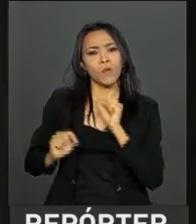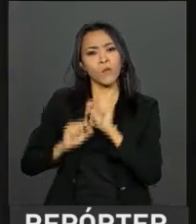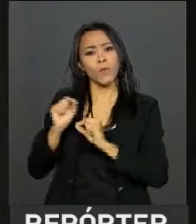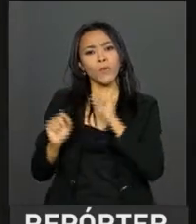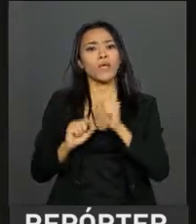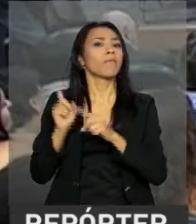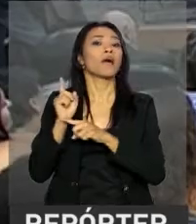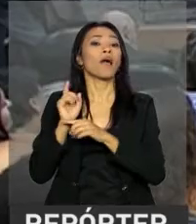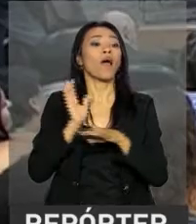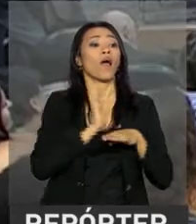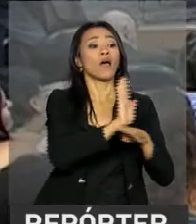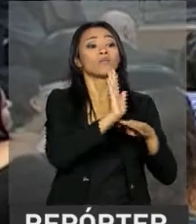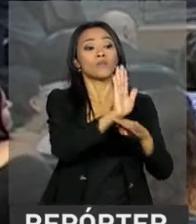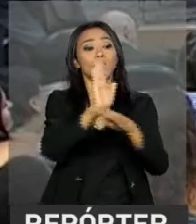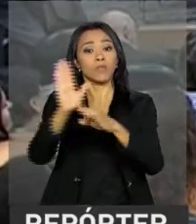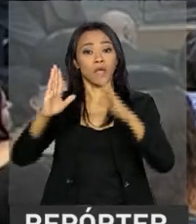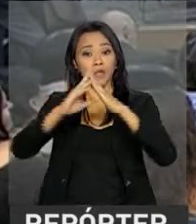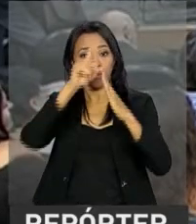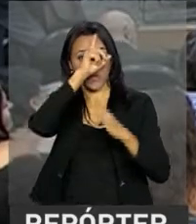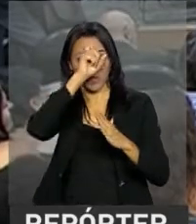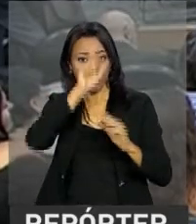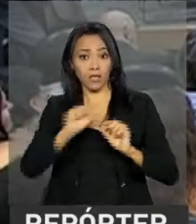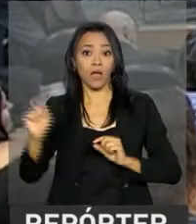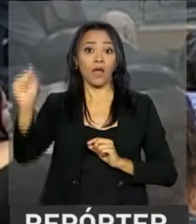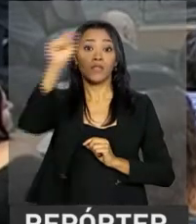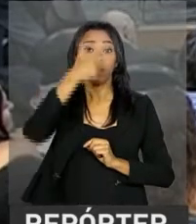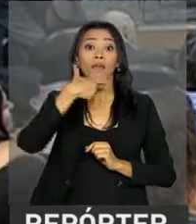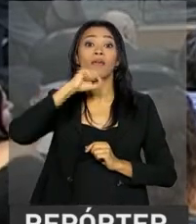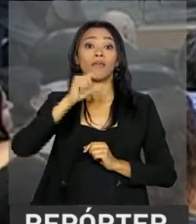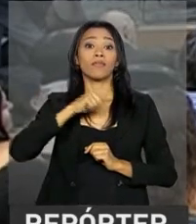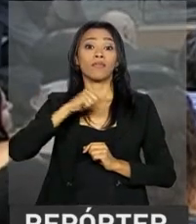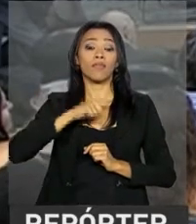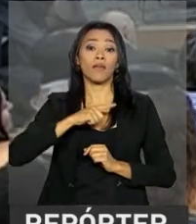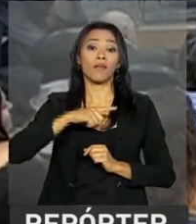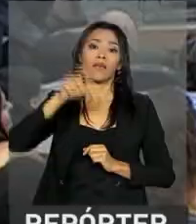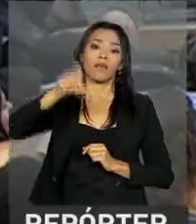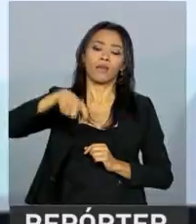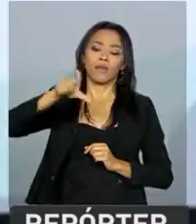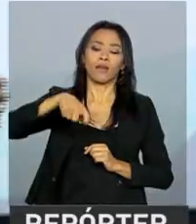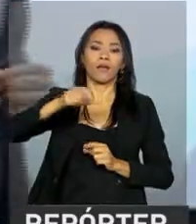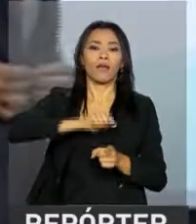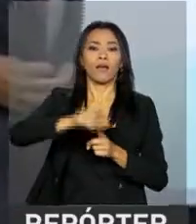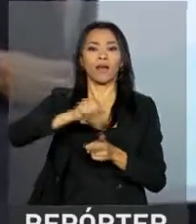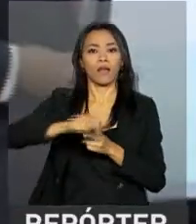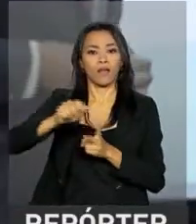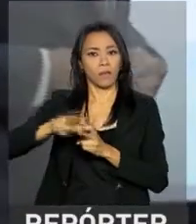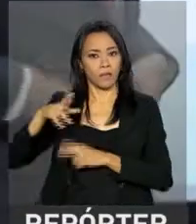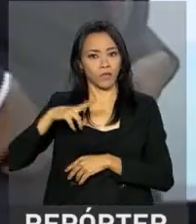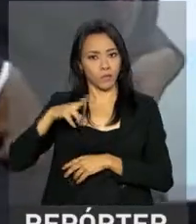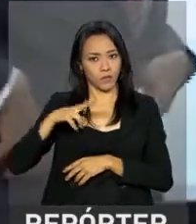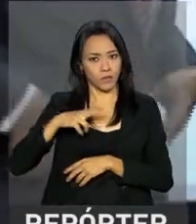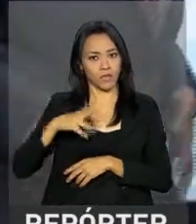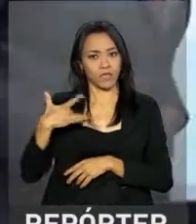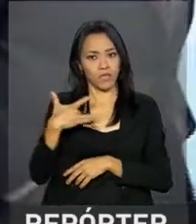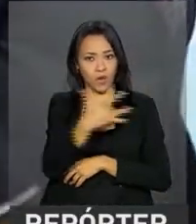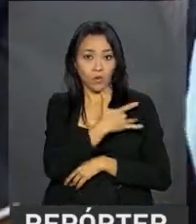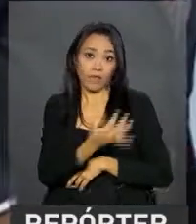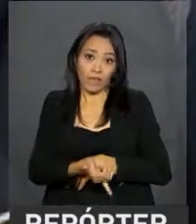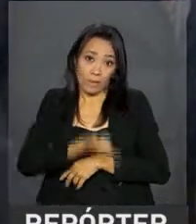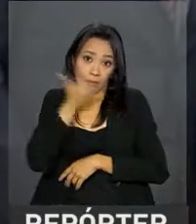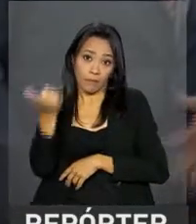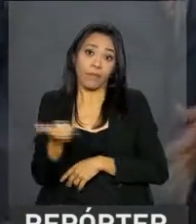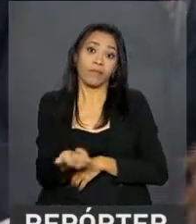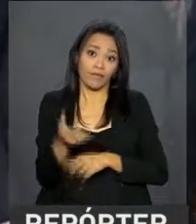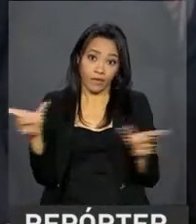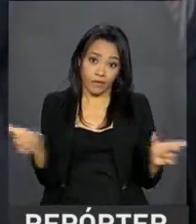hospitais públicos que realizam serviços para quem possui plano privado de saúde depende da aprovação da agência nacional